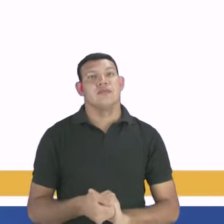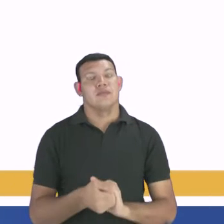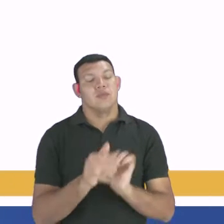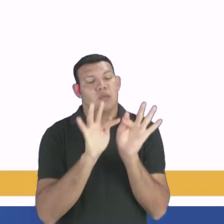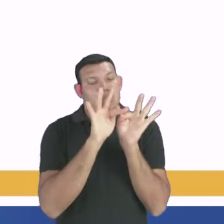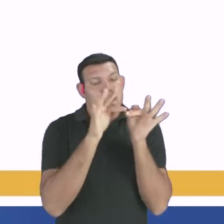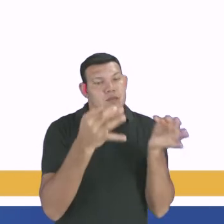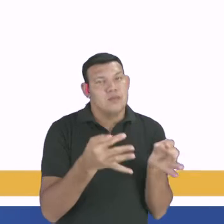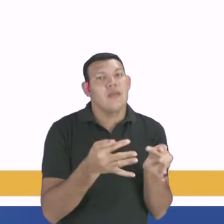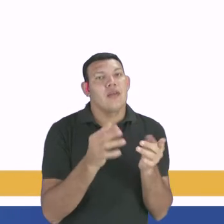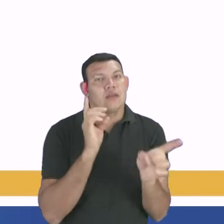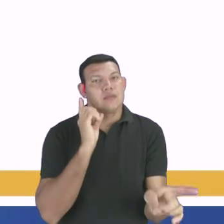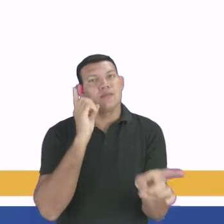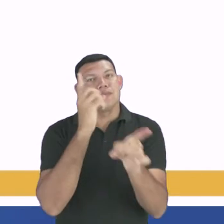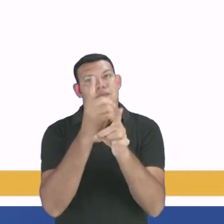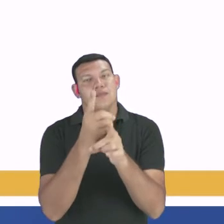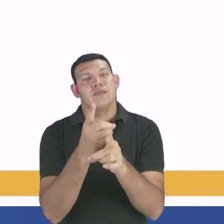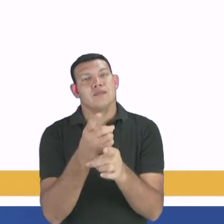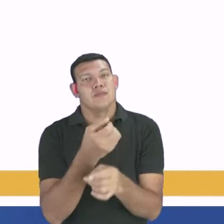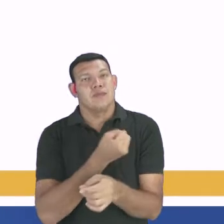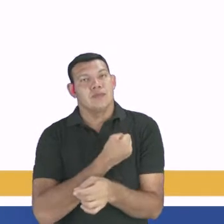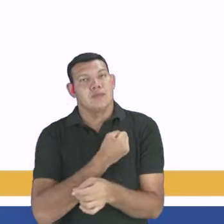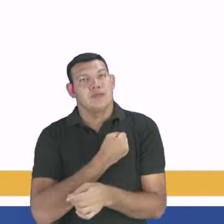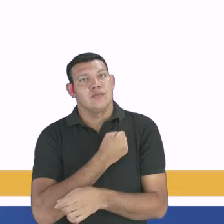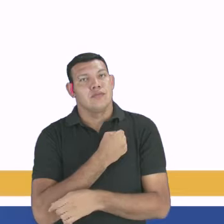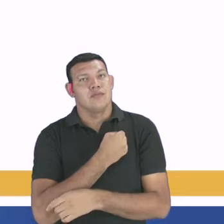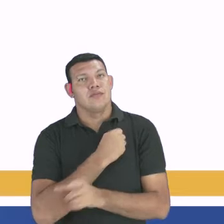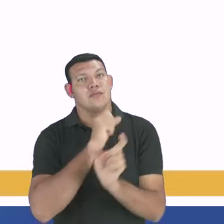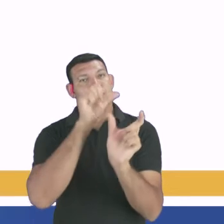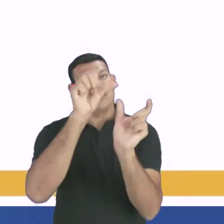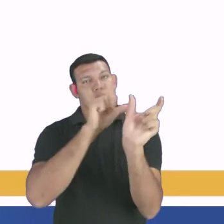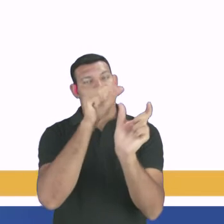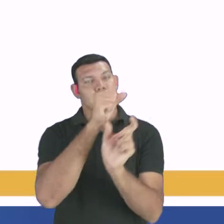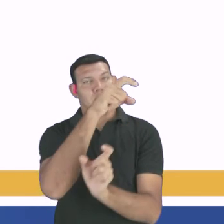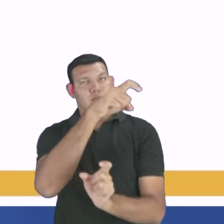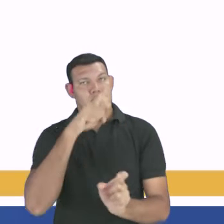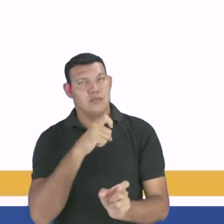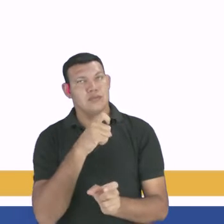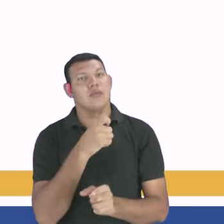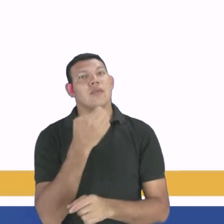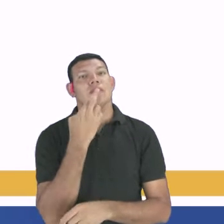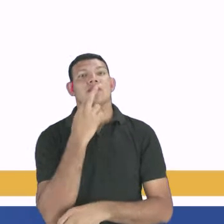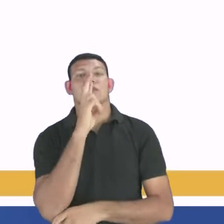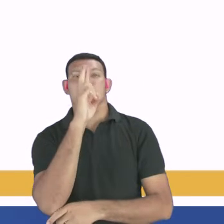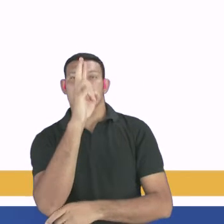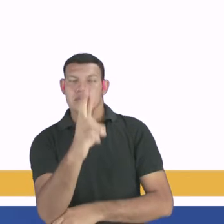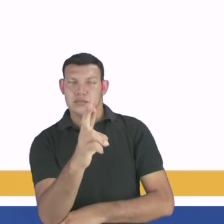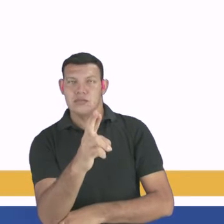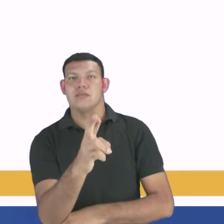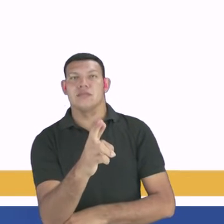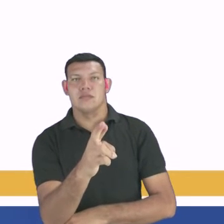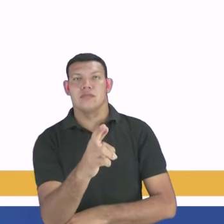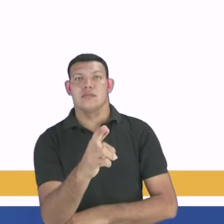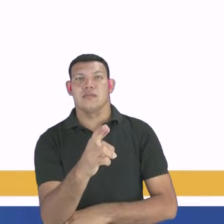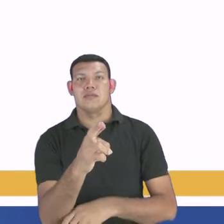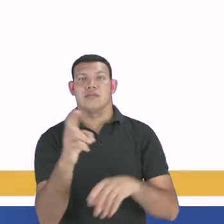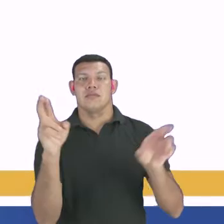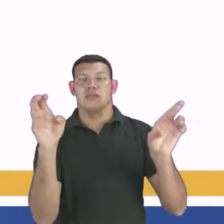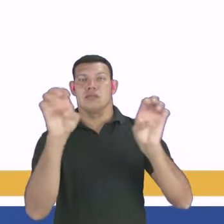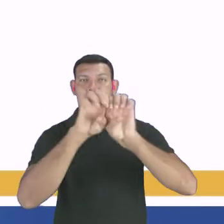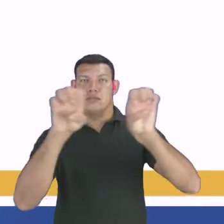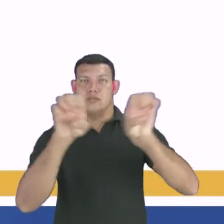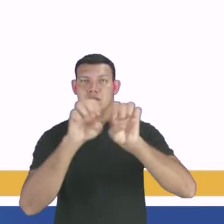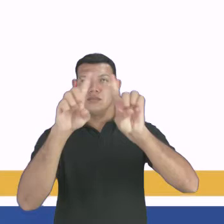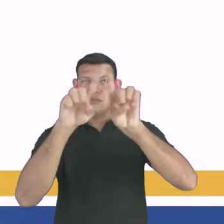simplificá-la e achar o valor de x e aí você vai perceber as raízes dessa equação trigonométrica